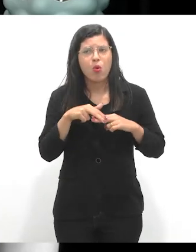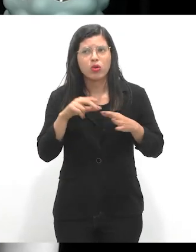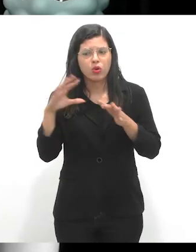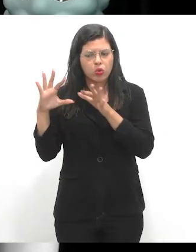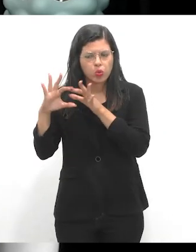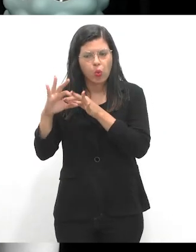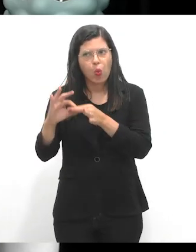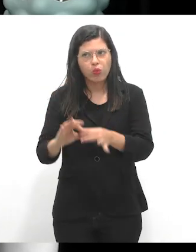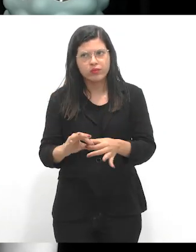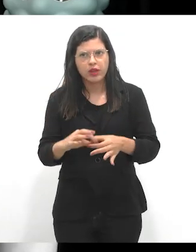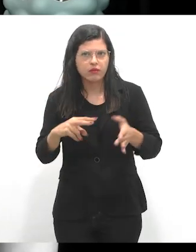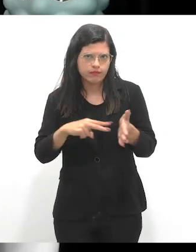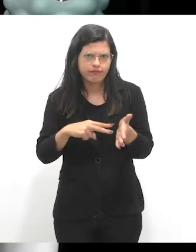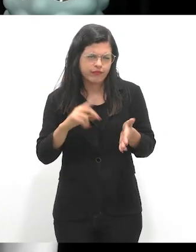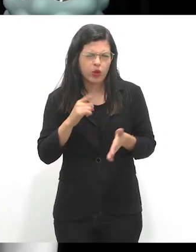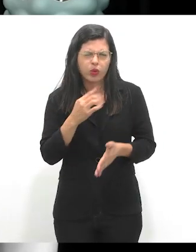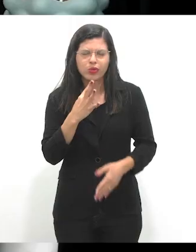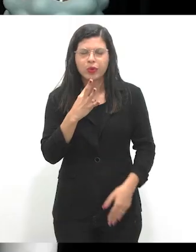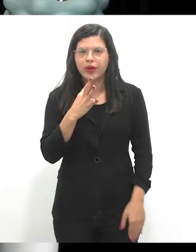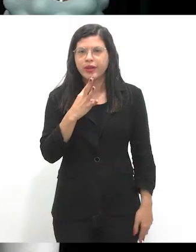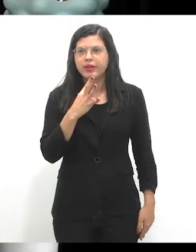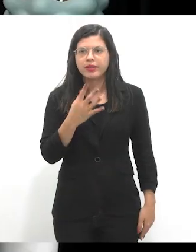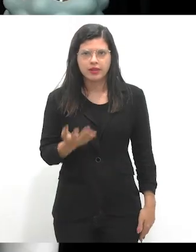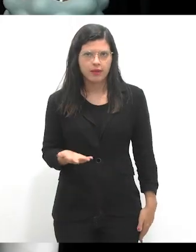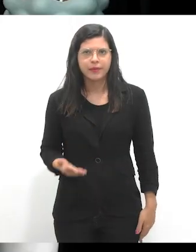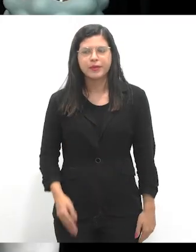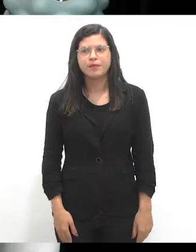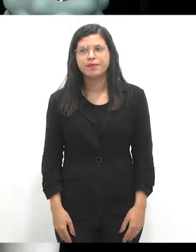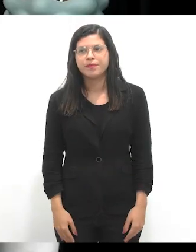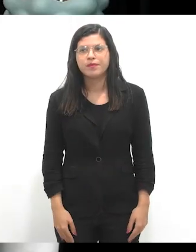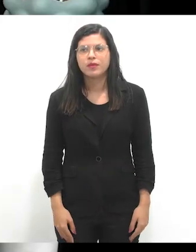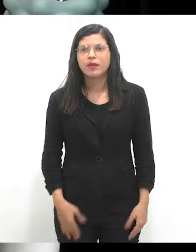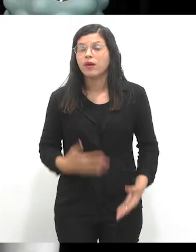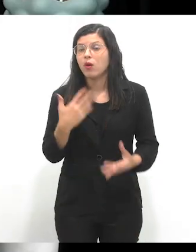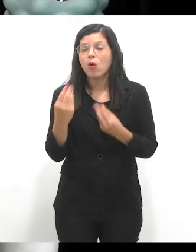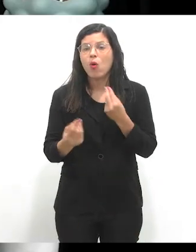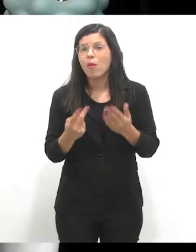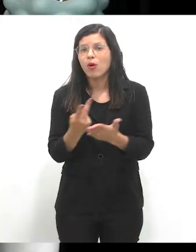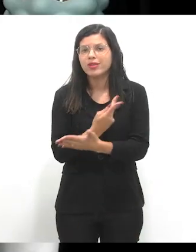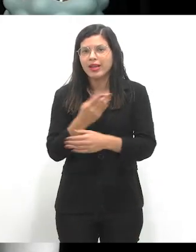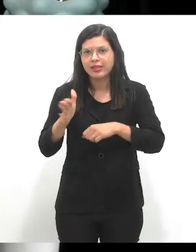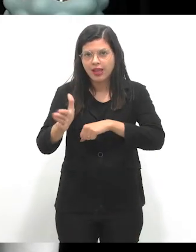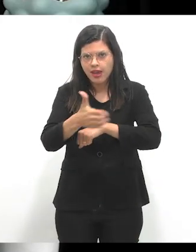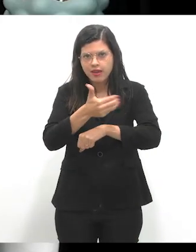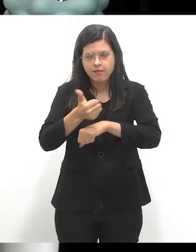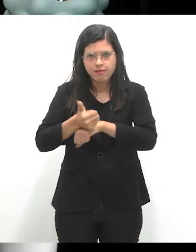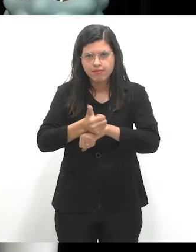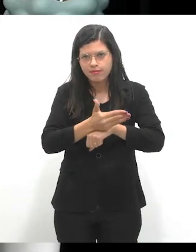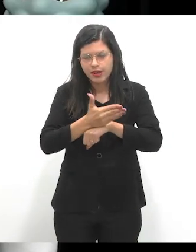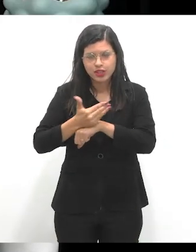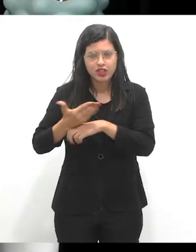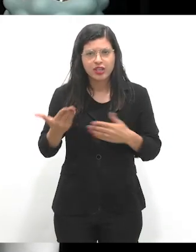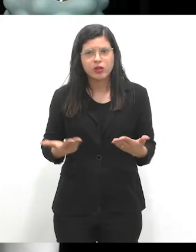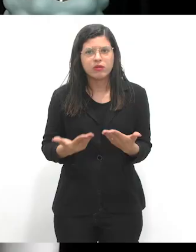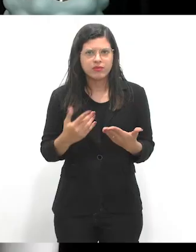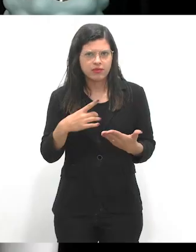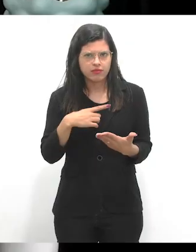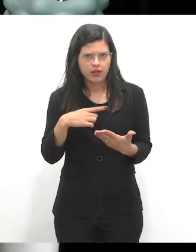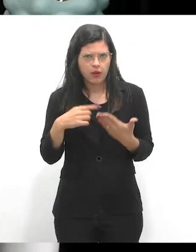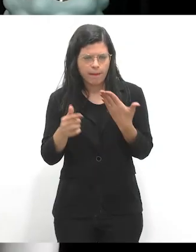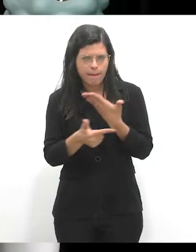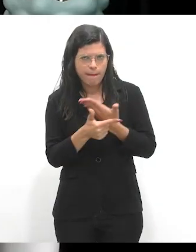questão do próprio contexto geral da Síria que nós conhecemos, que é público e notório? Como é que se dá isso? A embaixada tem um papel